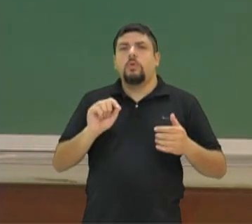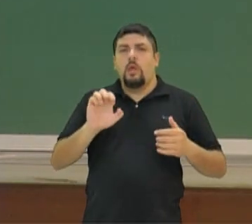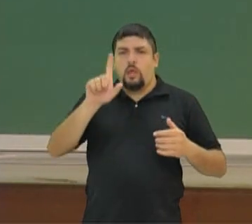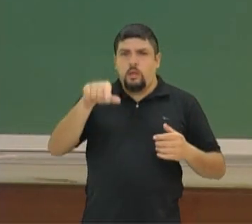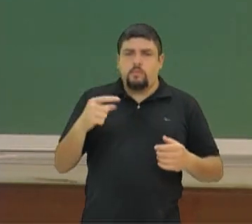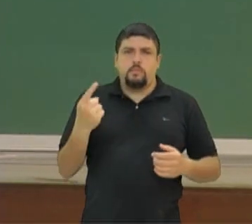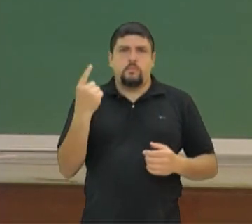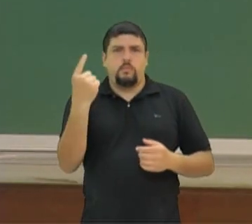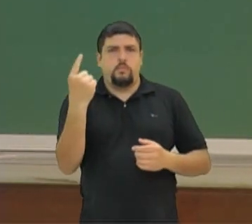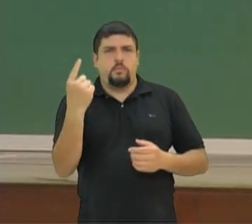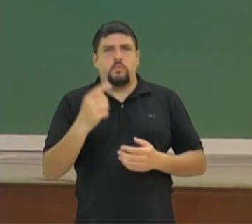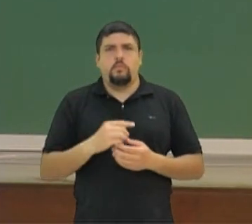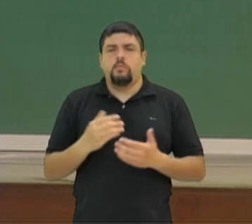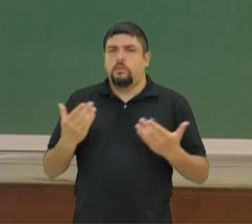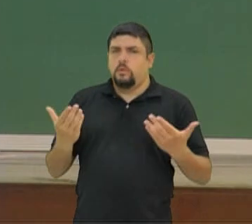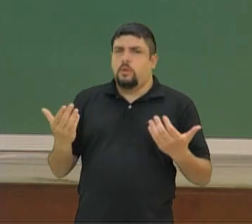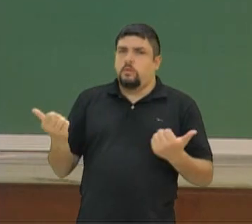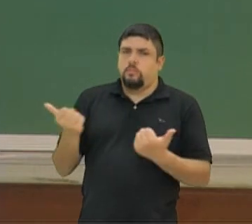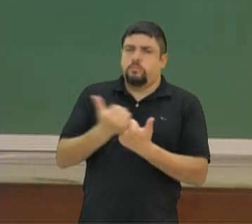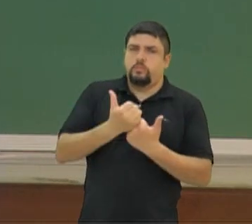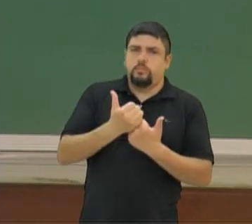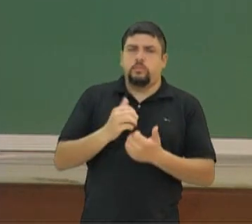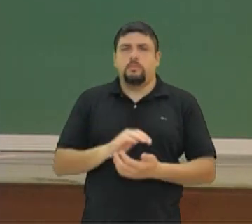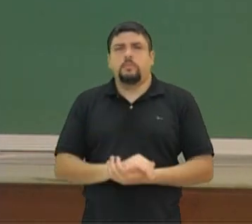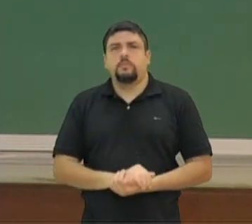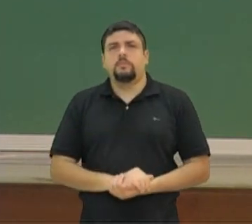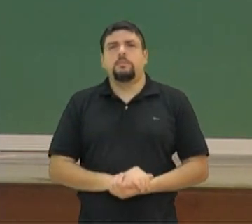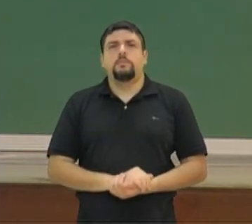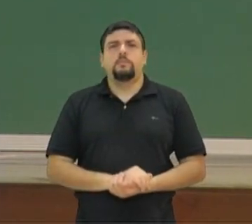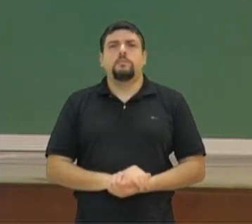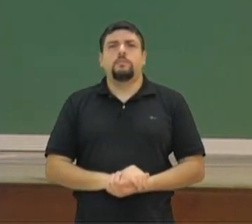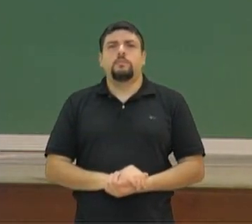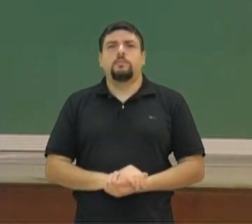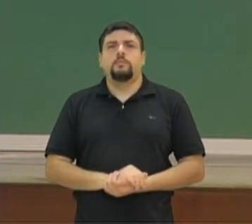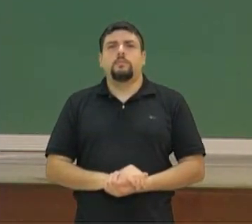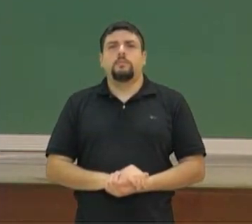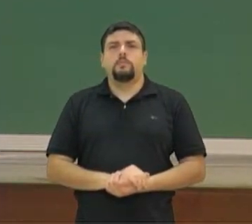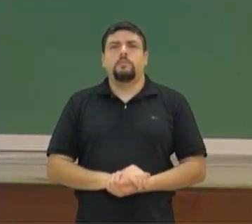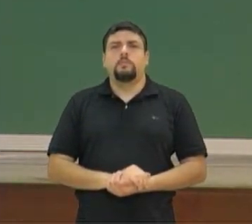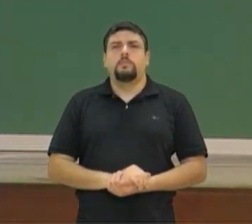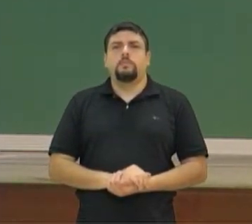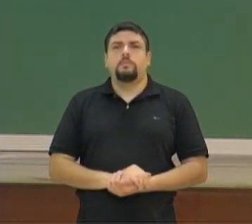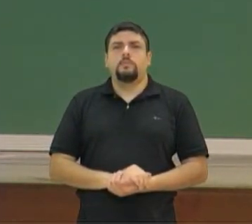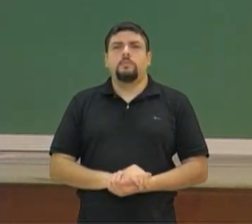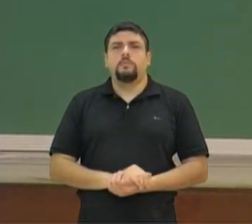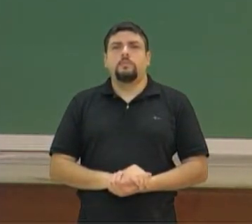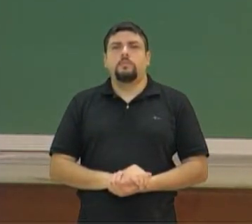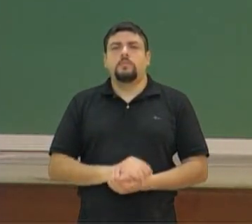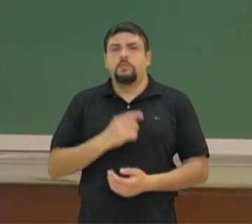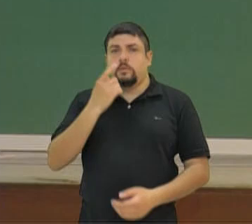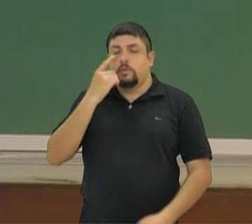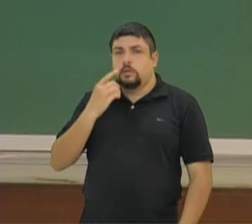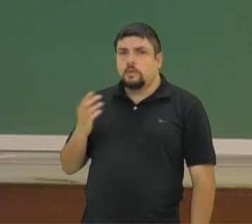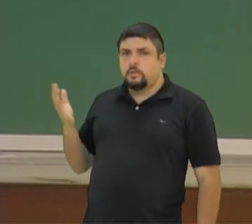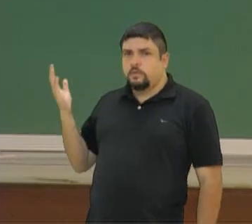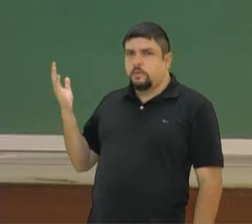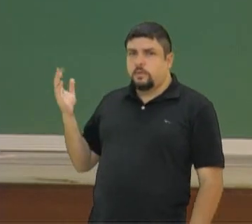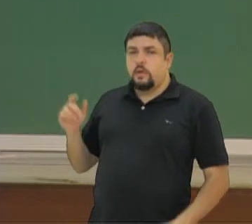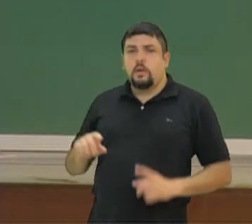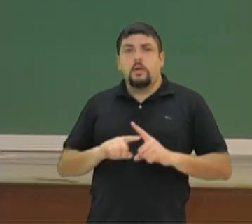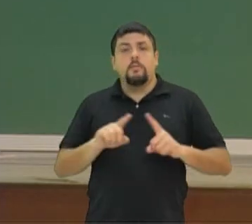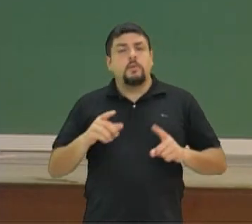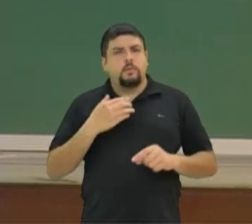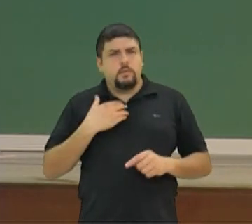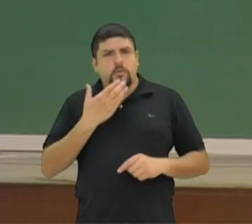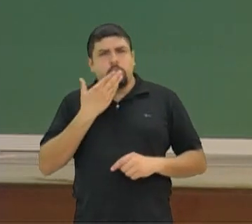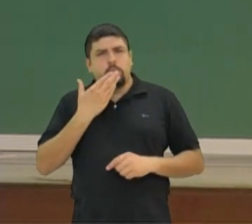1. Então vamos lá agora efetivamente a esse produto. Está aqui escrito em fatores. Só que o que ele pediu não foi isso,